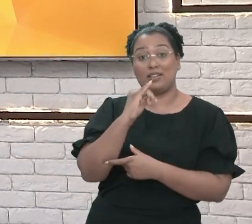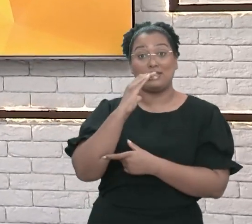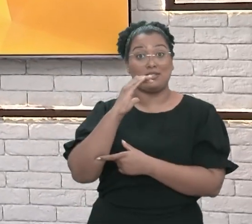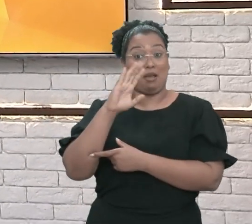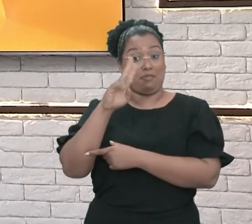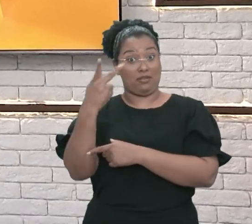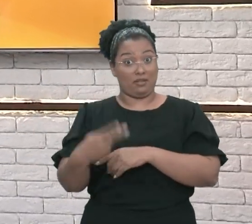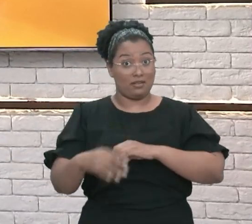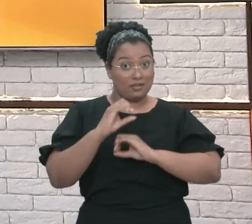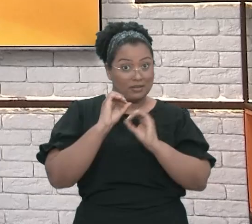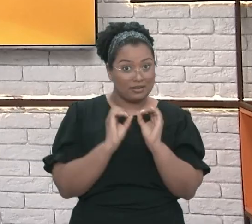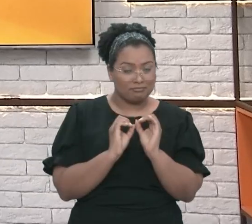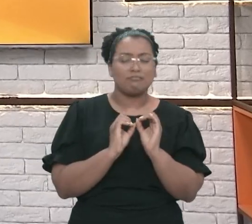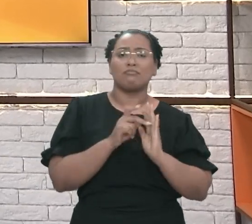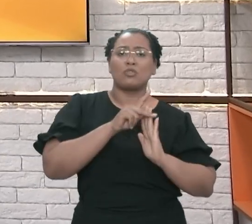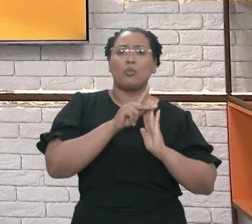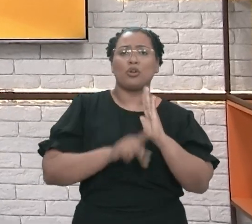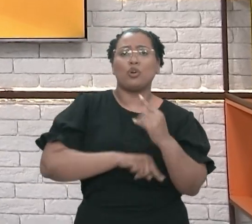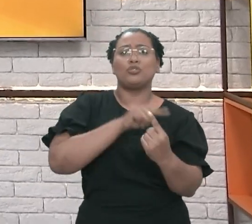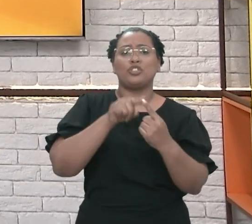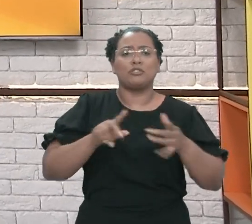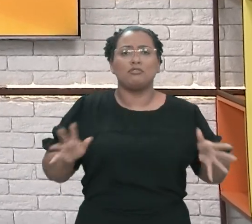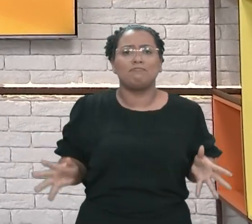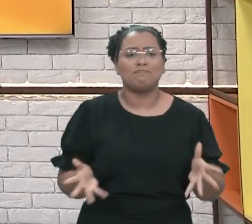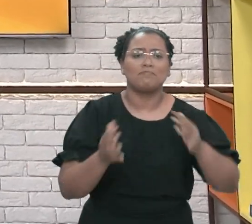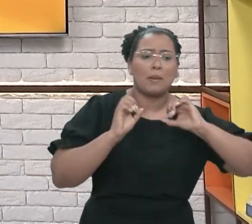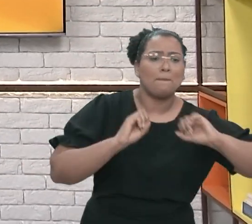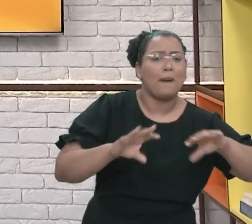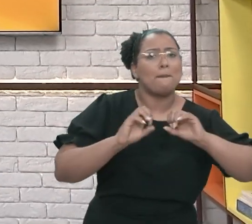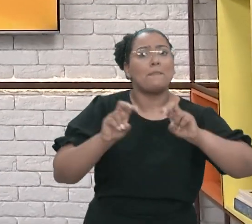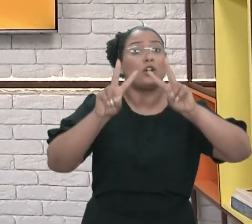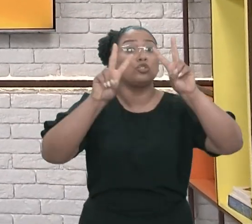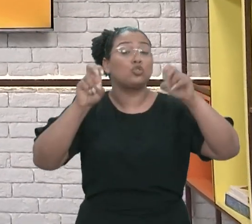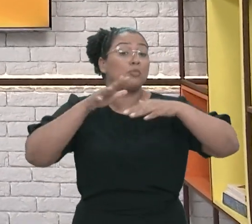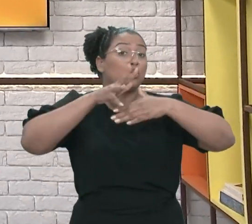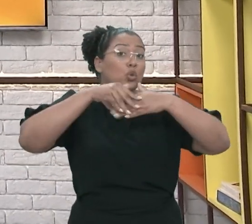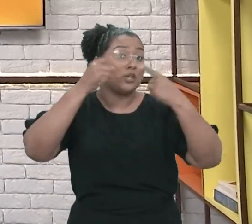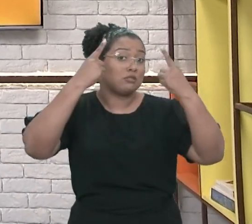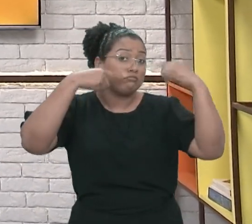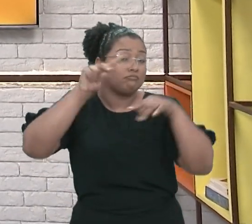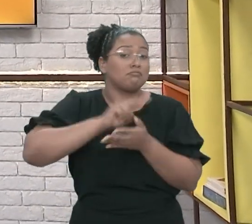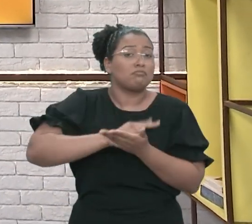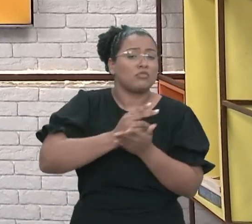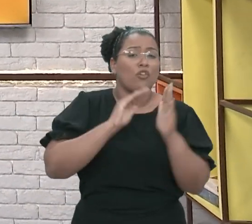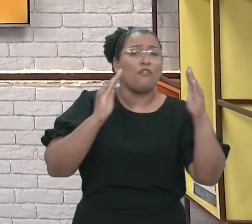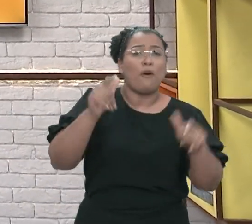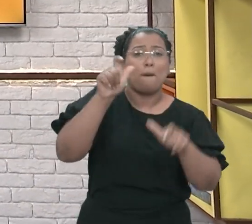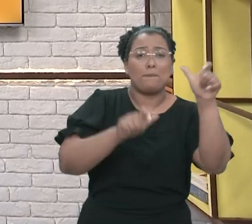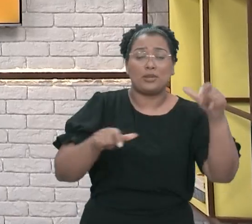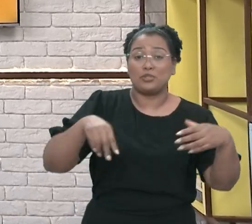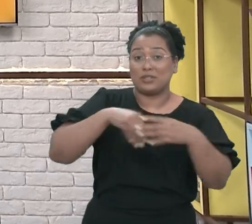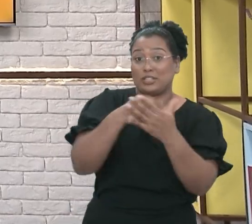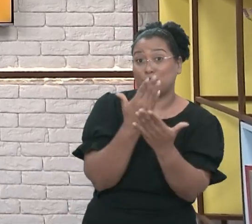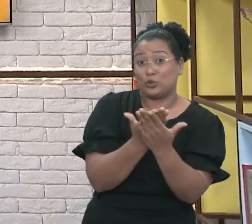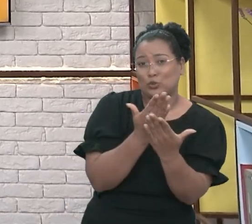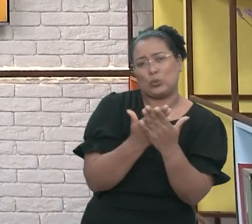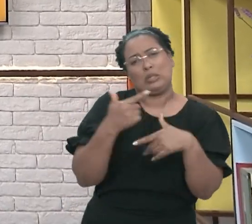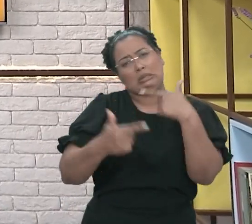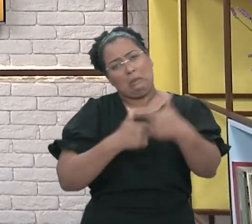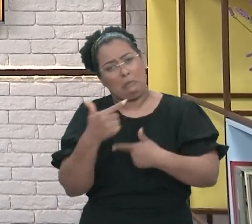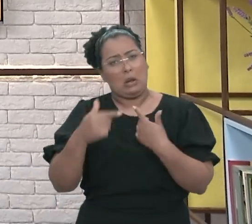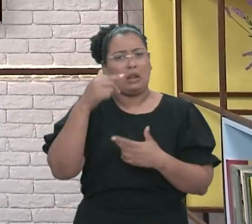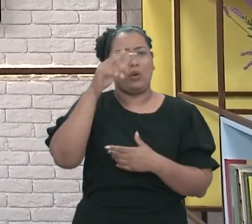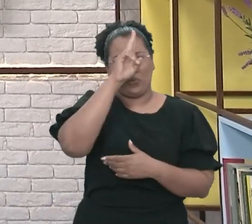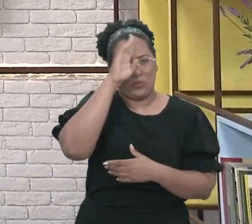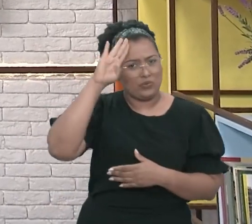Biológicas da UFG. O projeto promove ações educativas sobre a epilepsia para a comunidade acadêmica e para as pessoas que